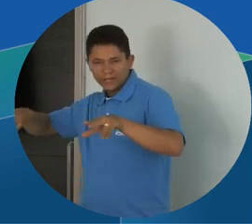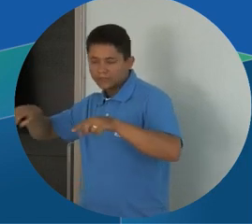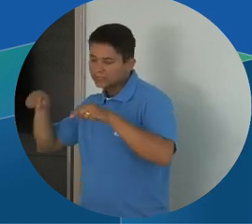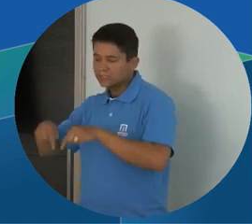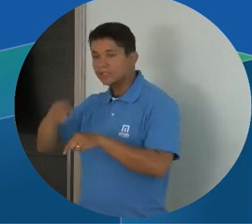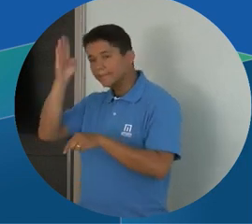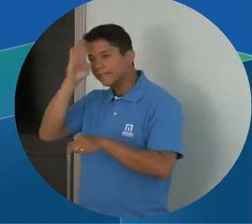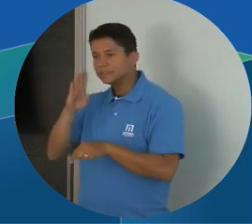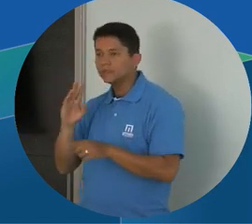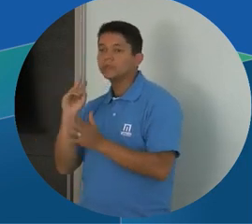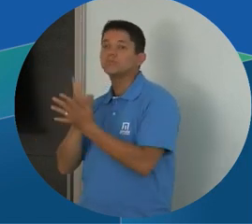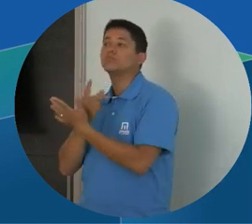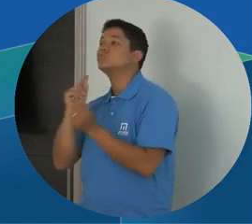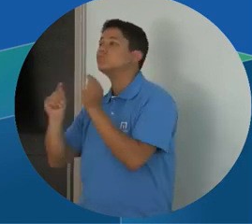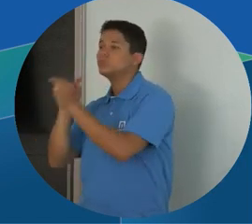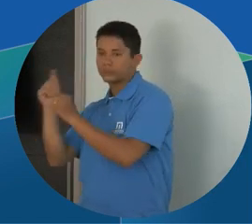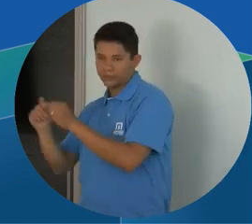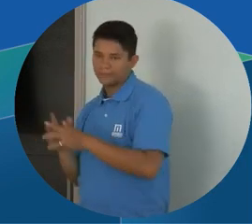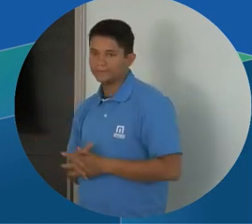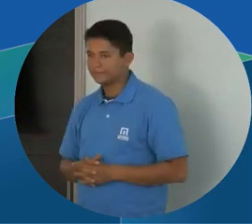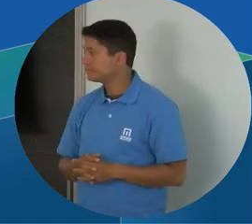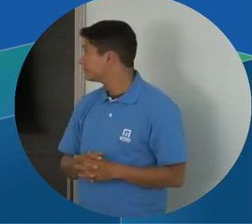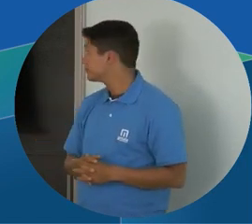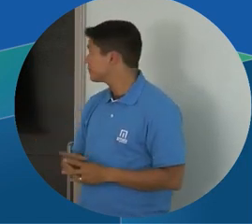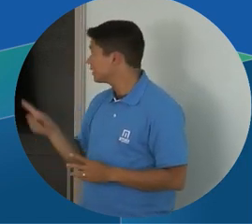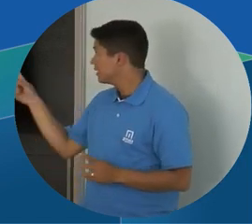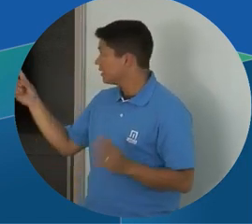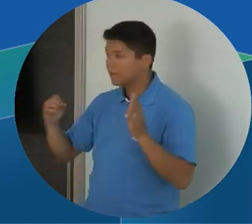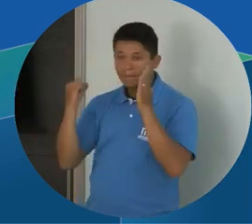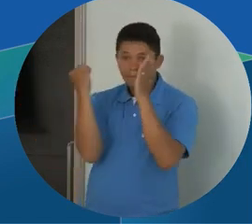no mercado nacional. Coloquei ali um marco